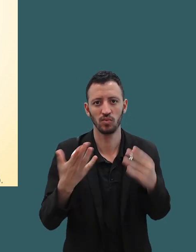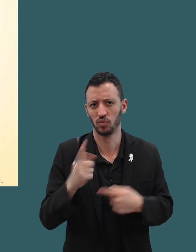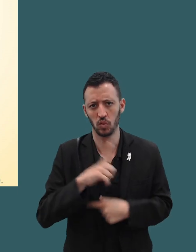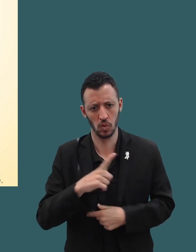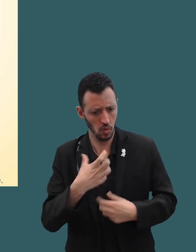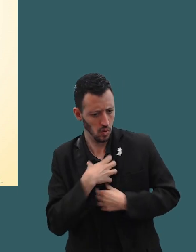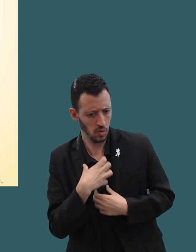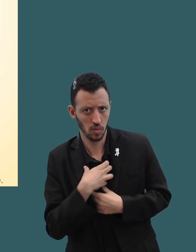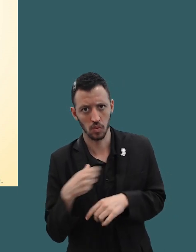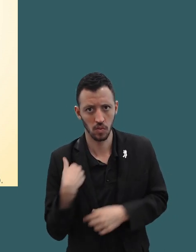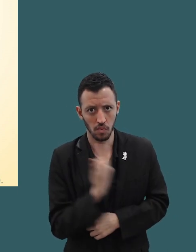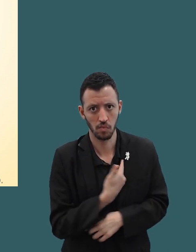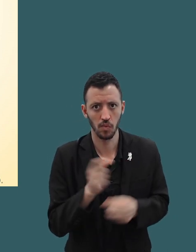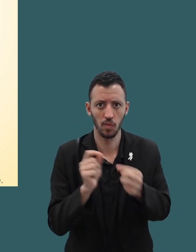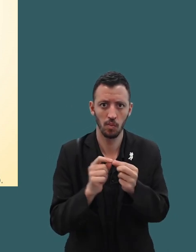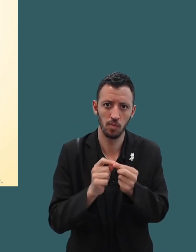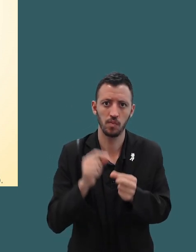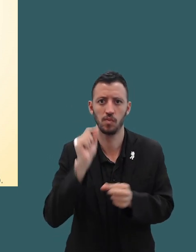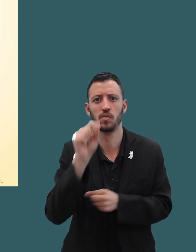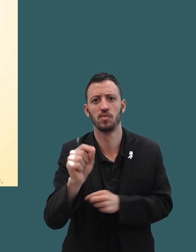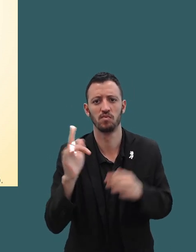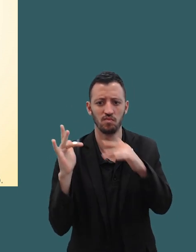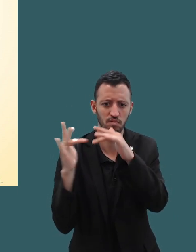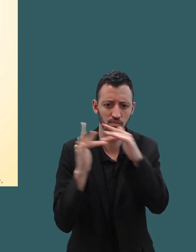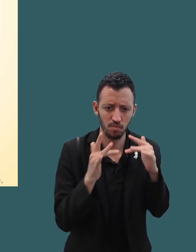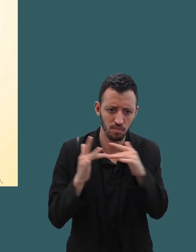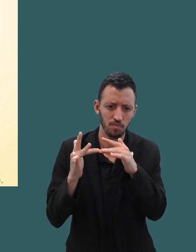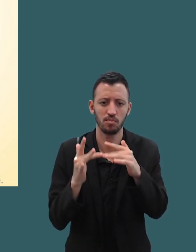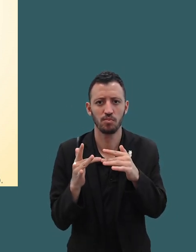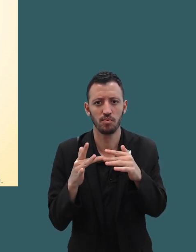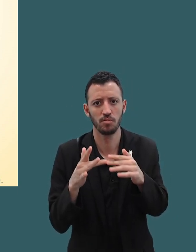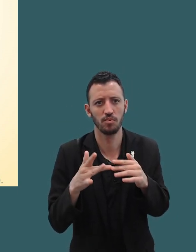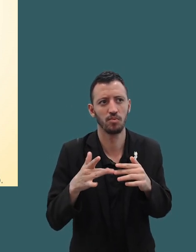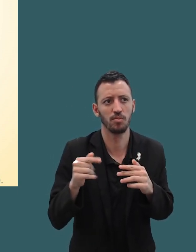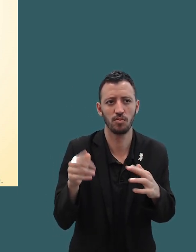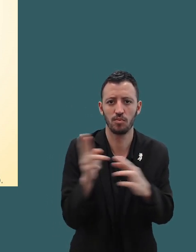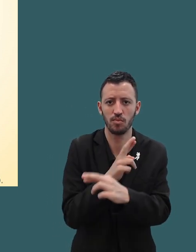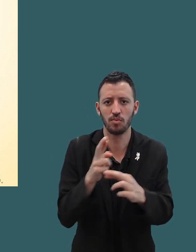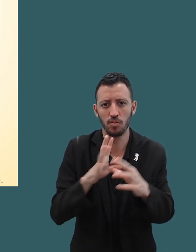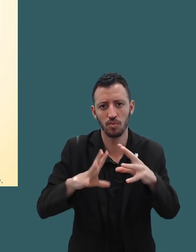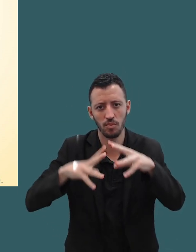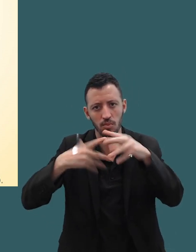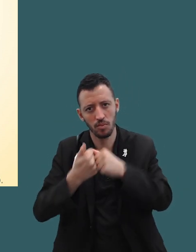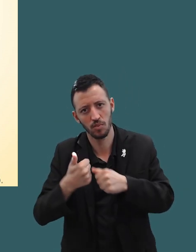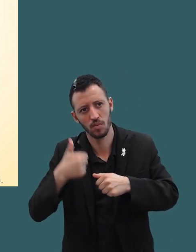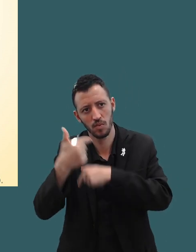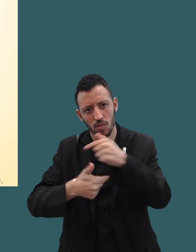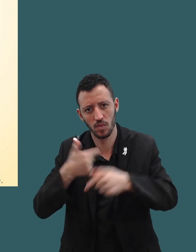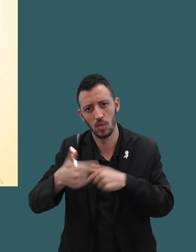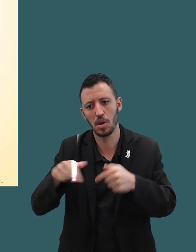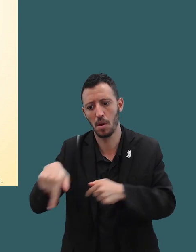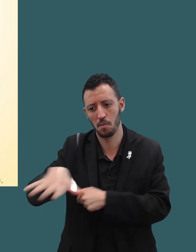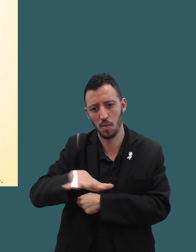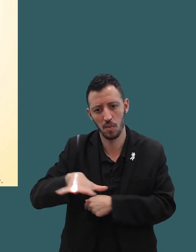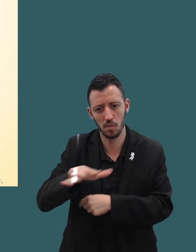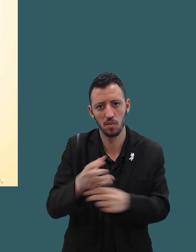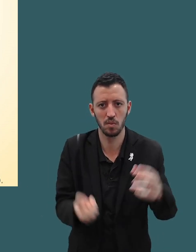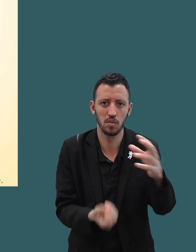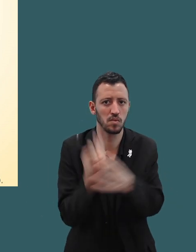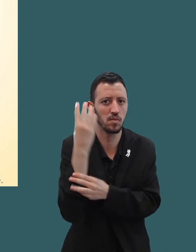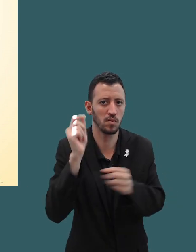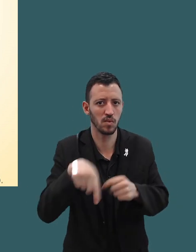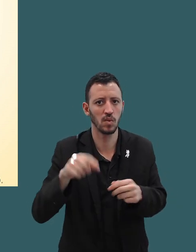faz sentido a gente fazer uma conexão, né, nessa rede com todos esses tipos de atividade, criar